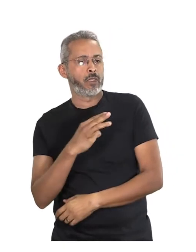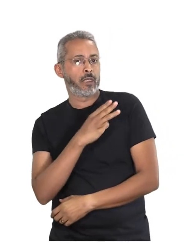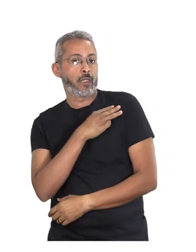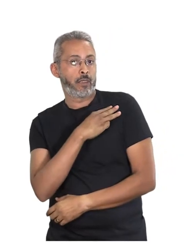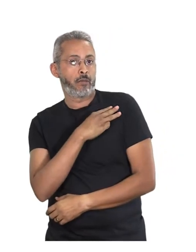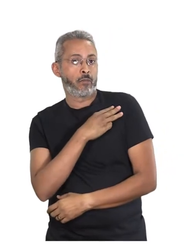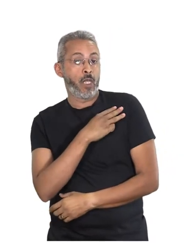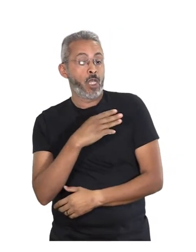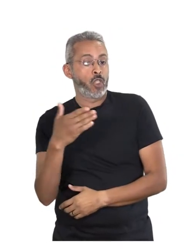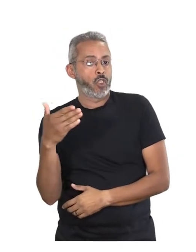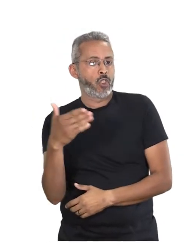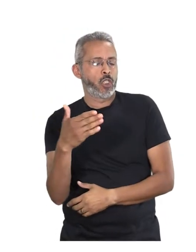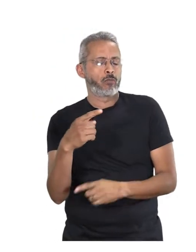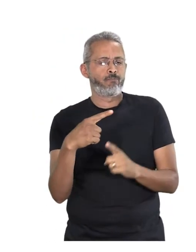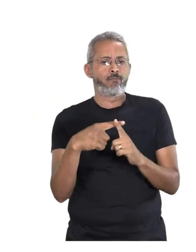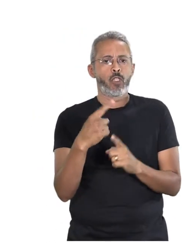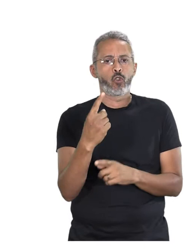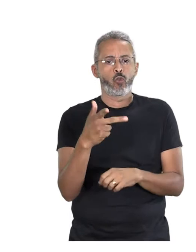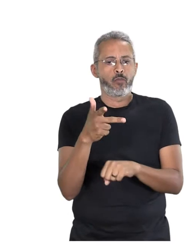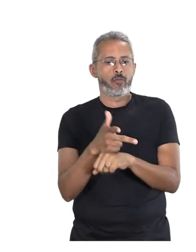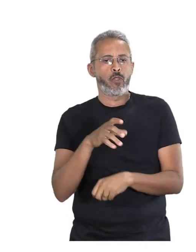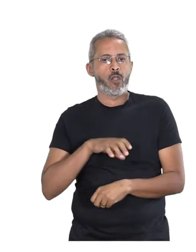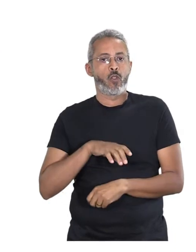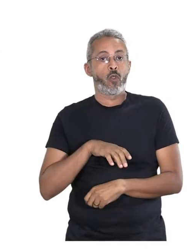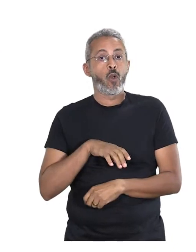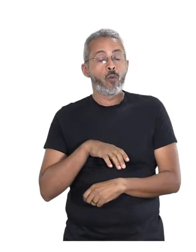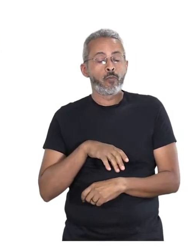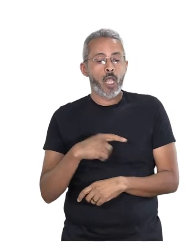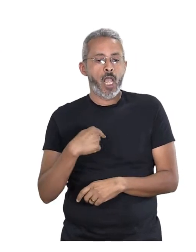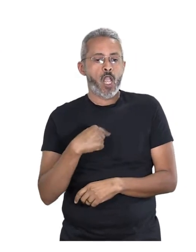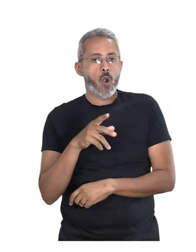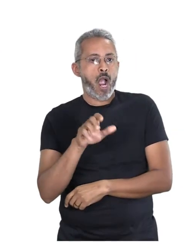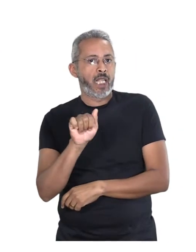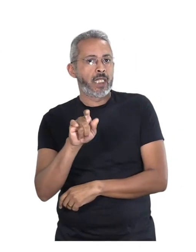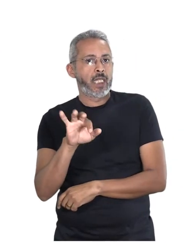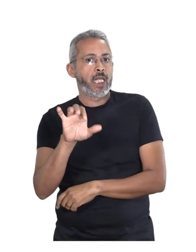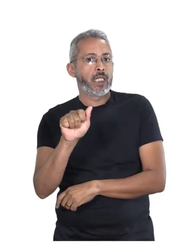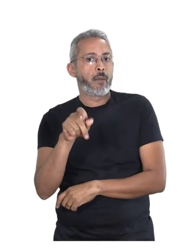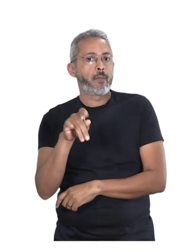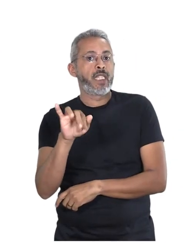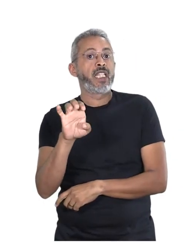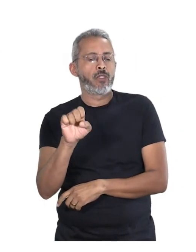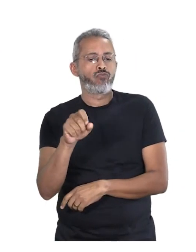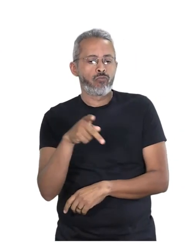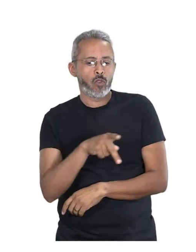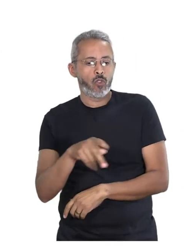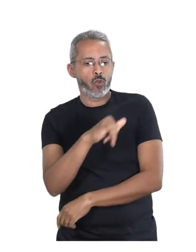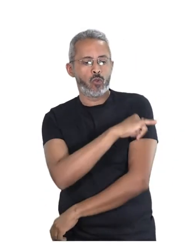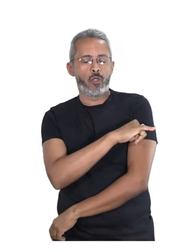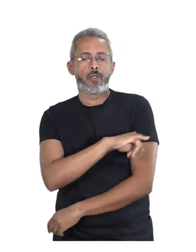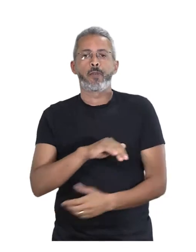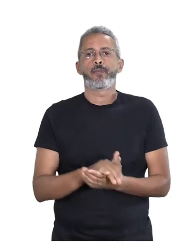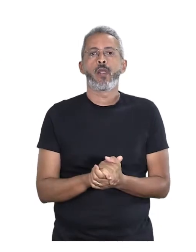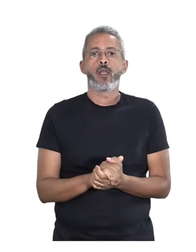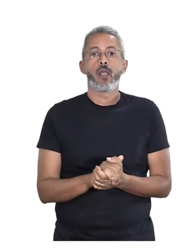terceira série, chegamos a mais uma videoaula de português. Sou Adriana Pires, professora da Rede Estadual de Ensino do Rio de